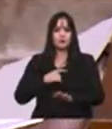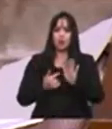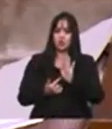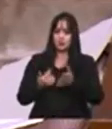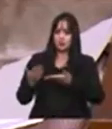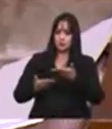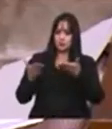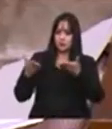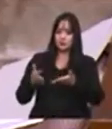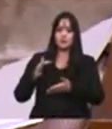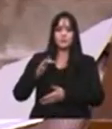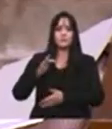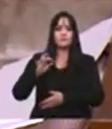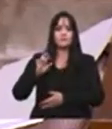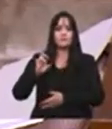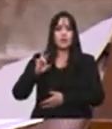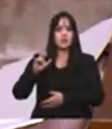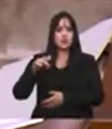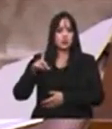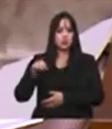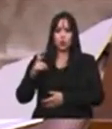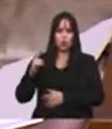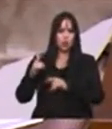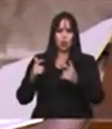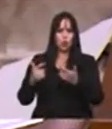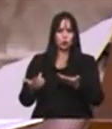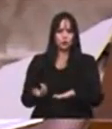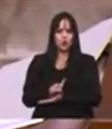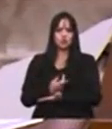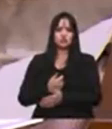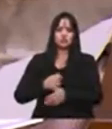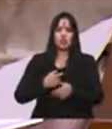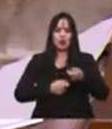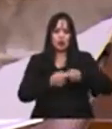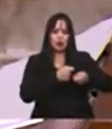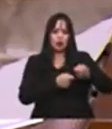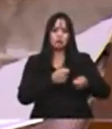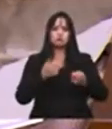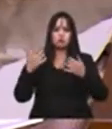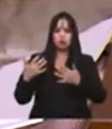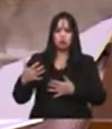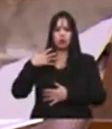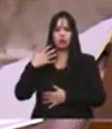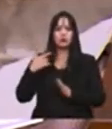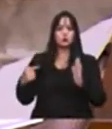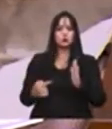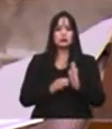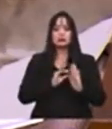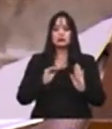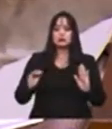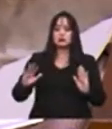envolvimento direto de Fernando Collor em algum desses atos. Outro ato de lavagem de capitais, narrado na denúncia, deu-se mediante